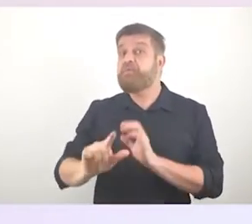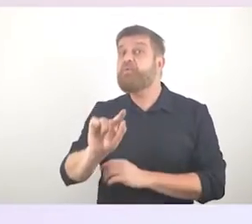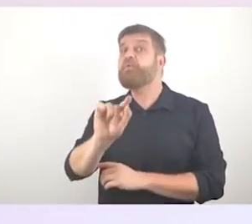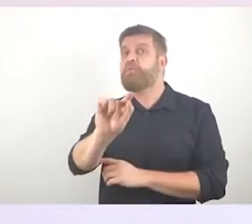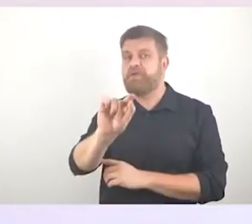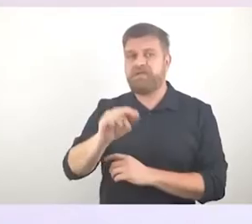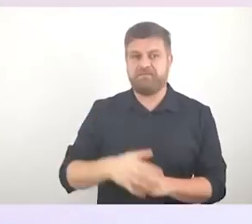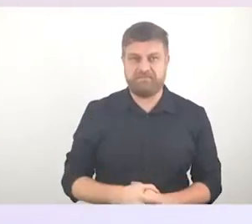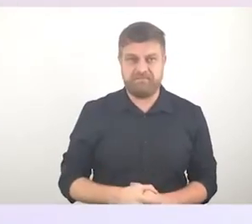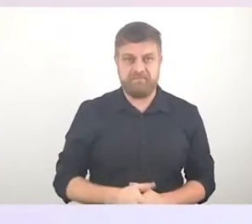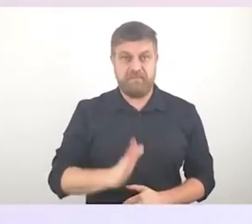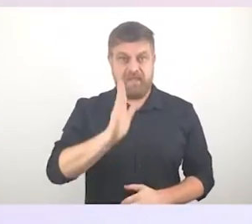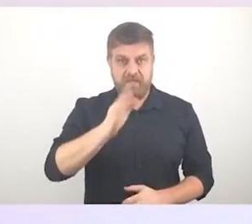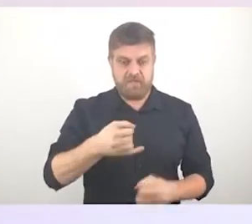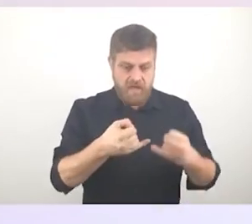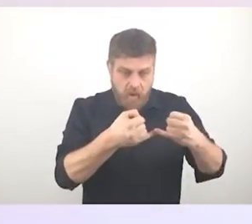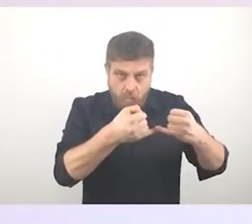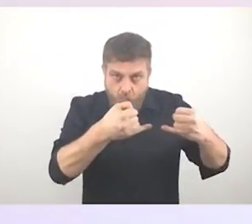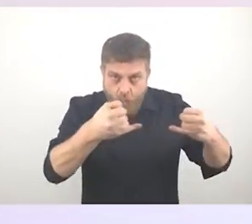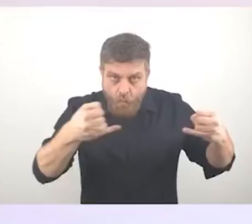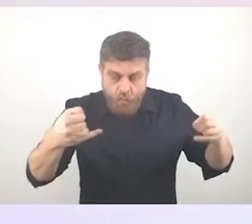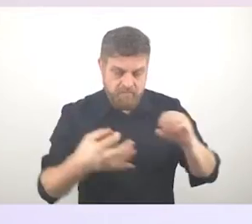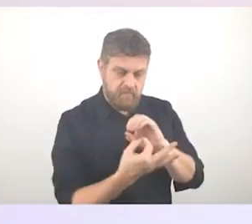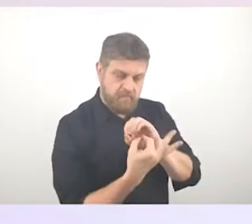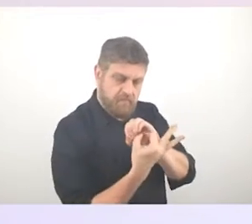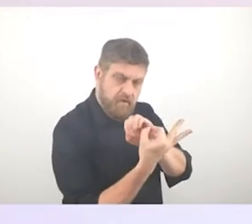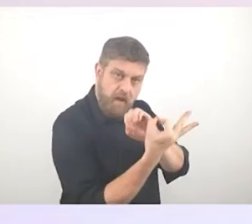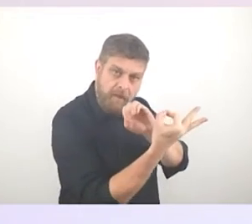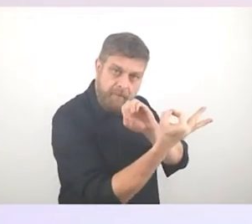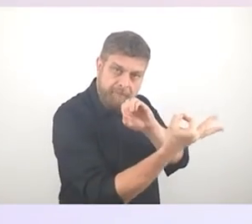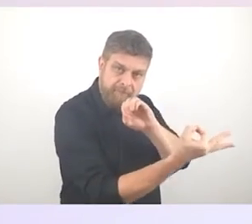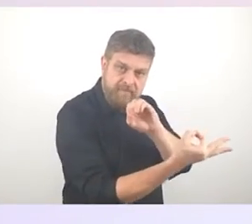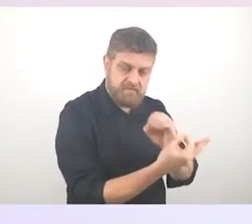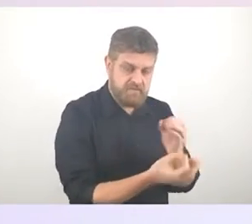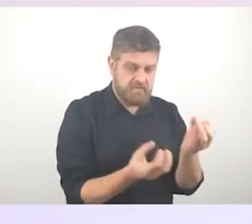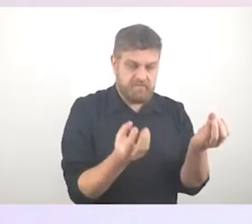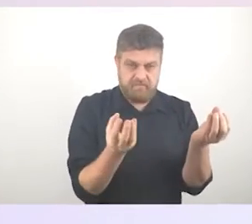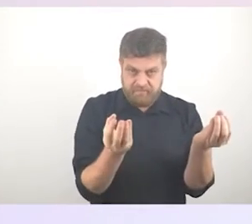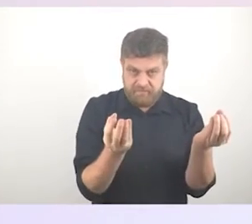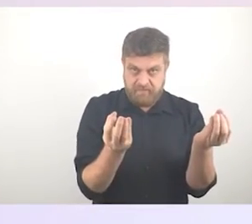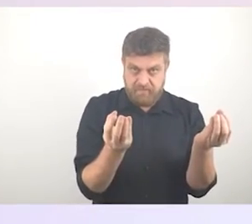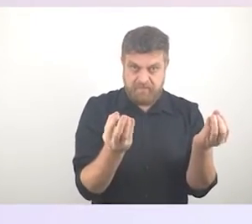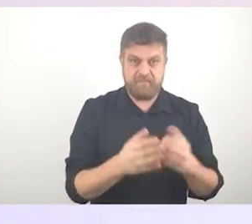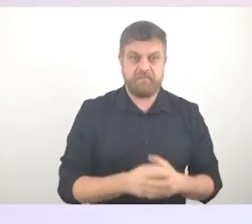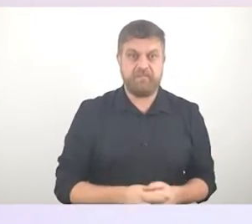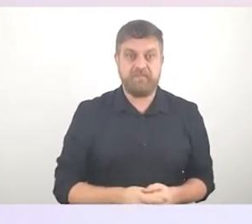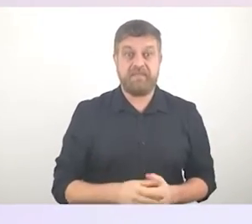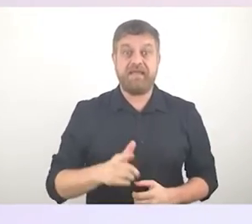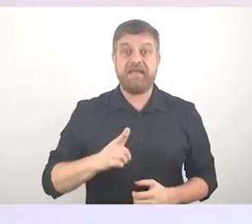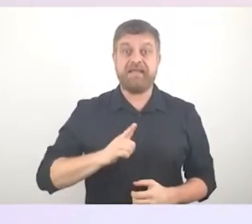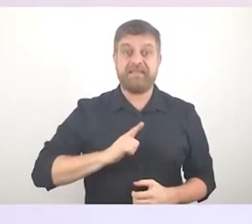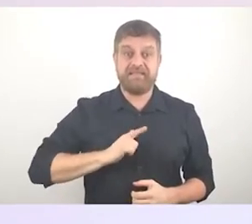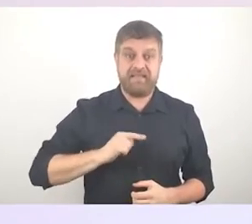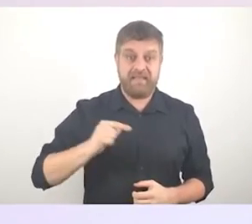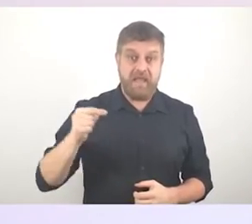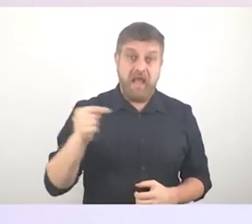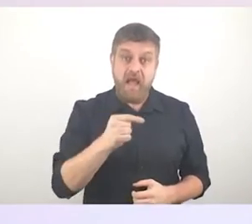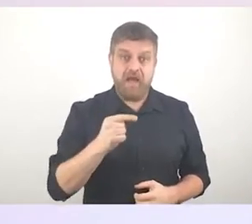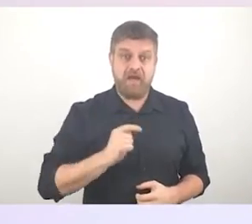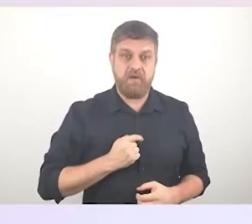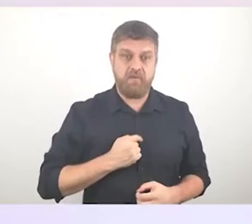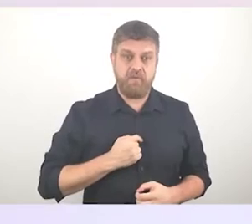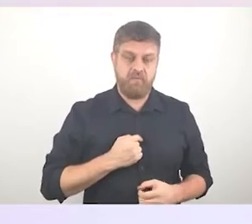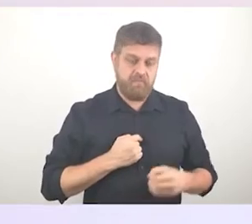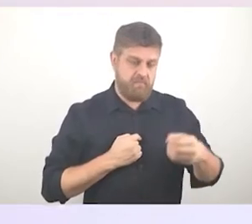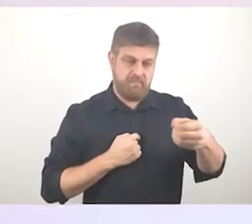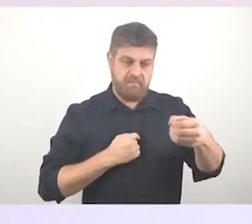etapa. Depois que você passou o cordão e fez esse conjunto aqui, ó, a gente vai abrir isso. Tem aqui